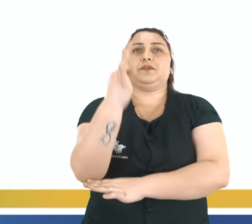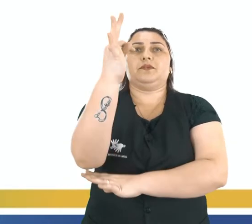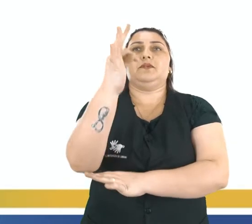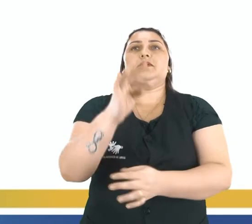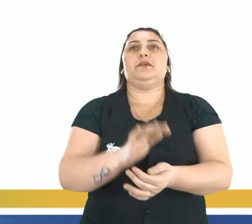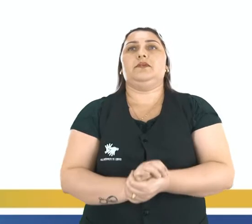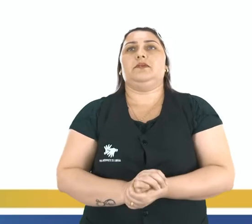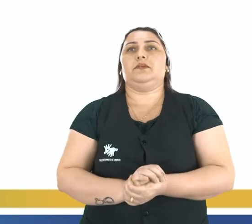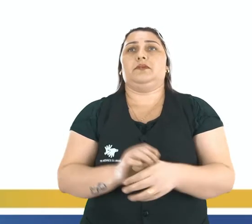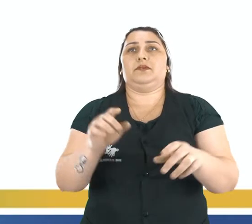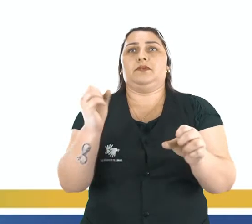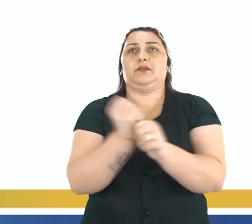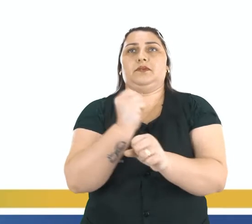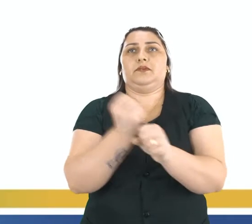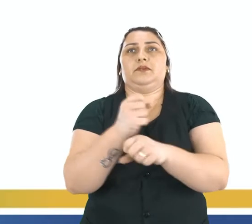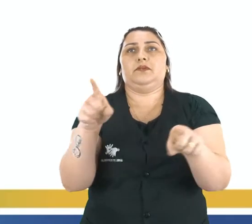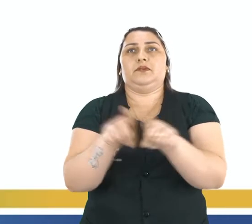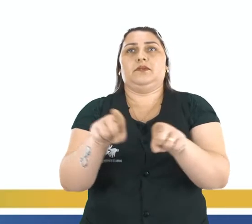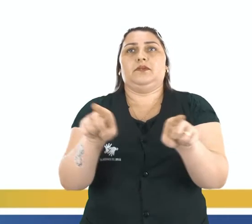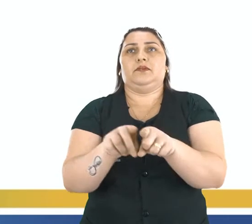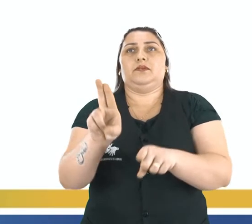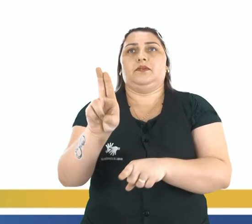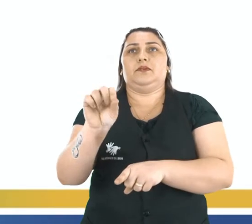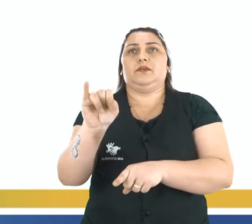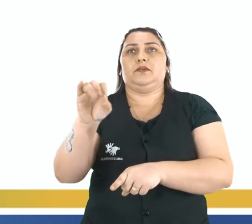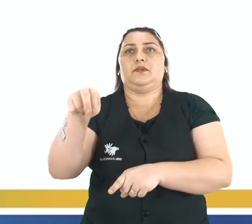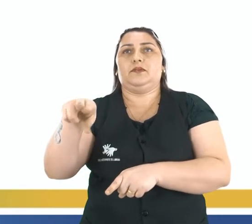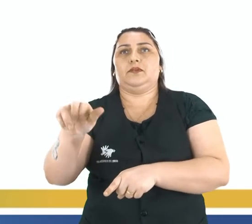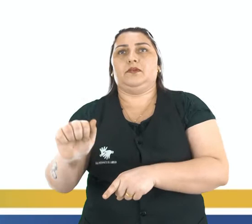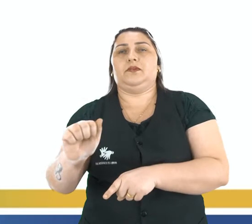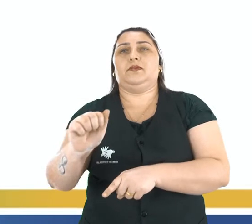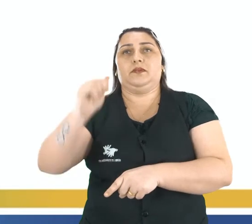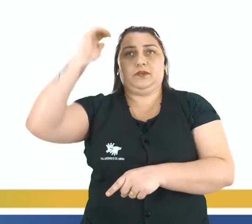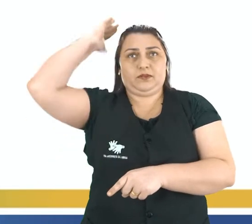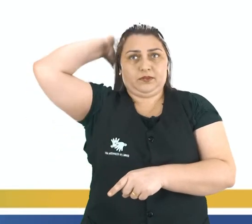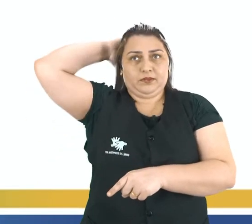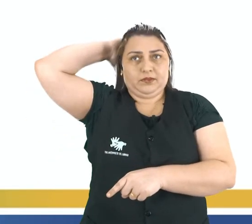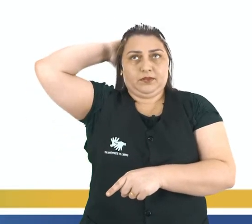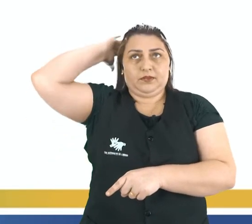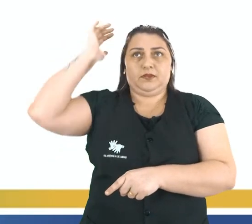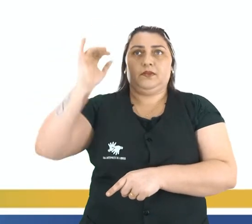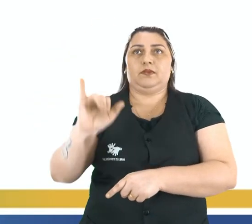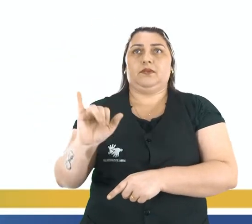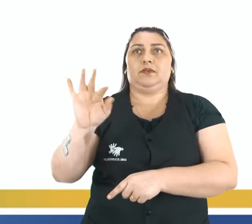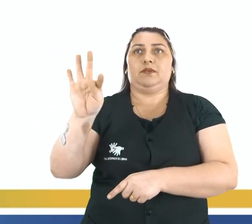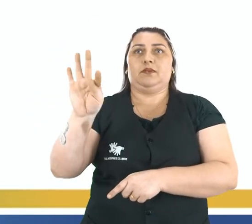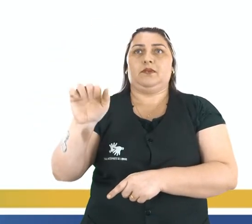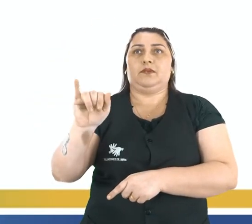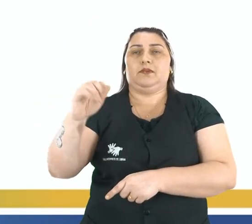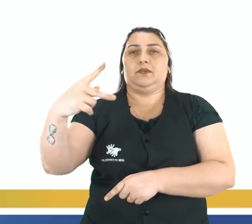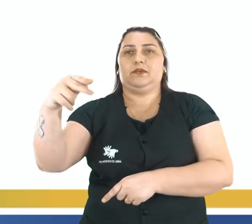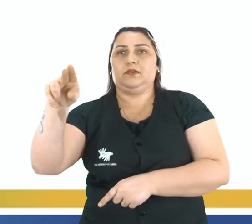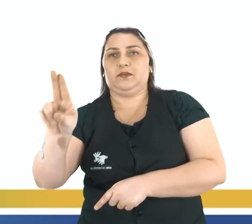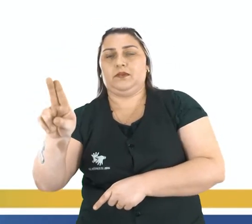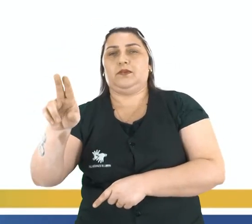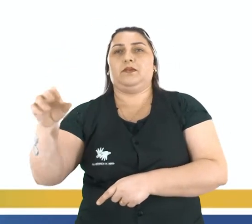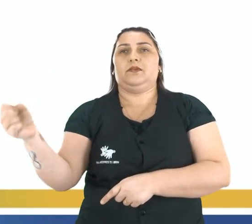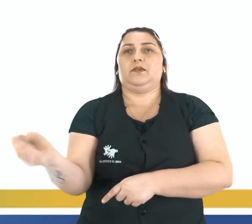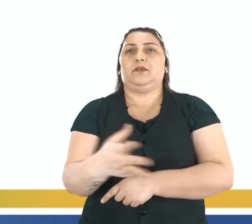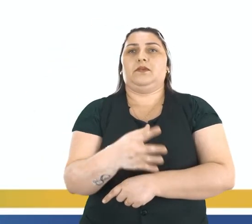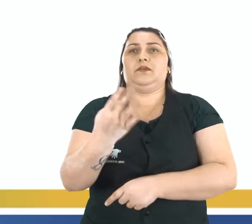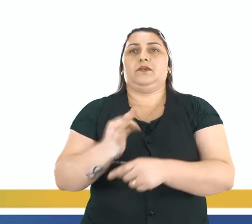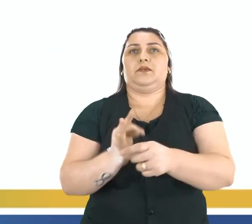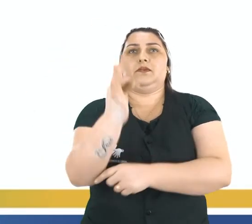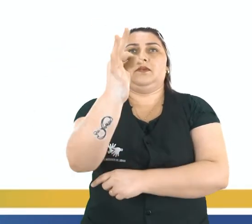nela. A construção da usina de Itaipu, lá no Paraná, que também é outra grande inovação tecnológica,